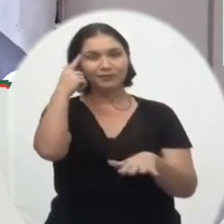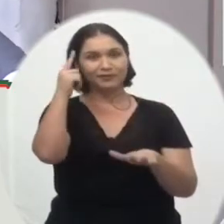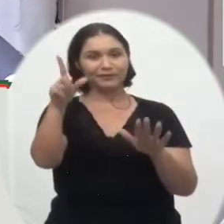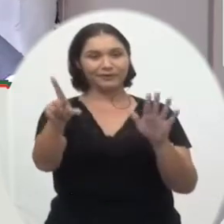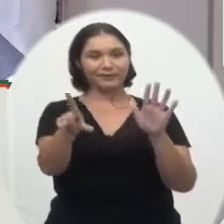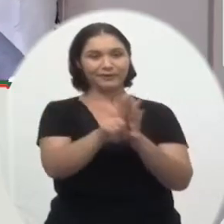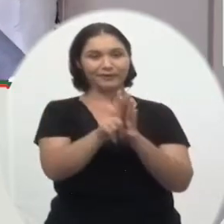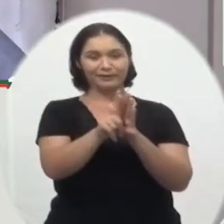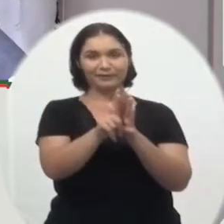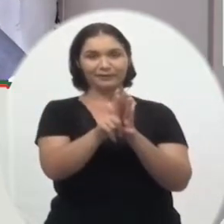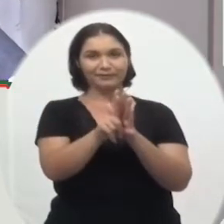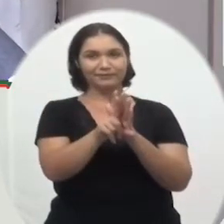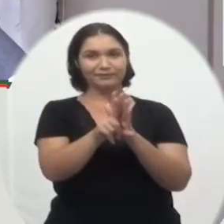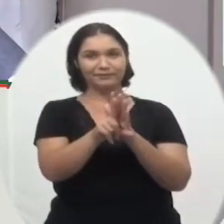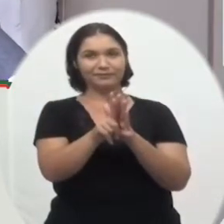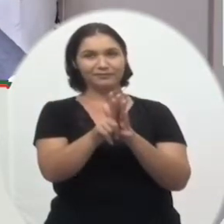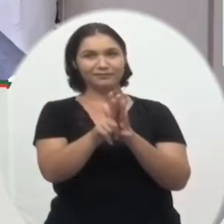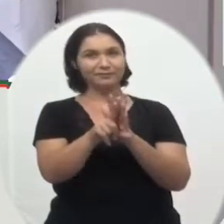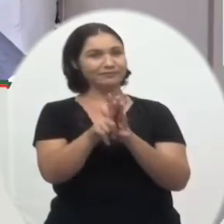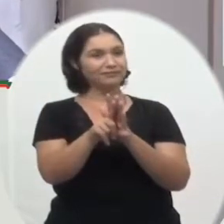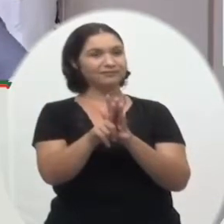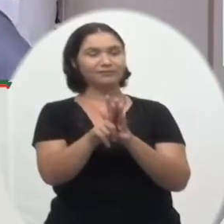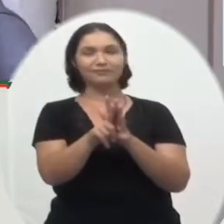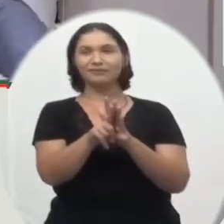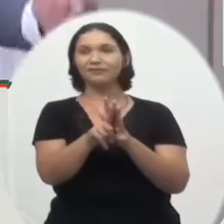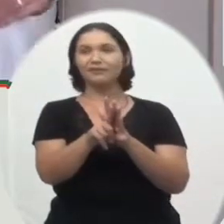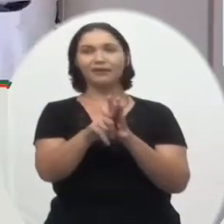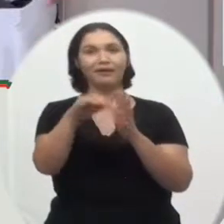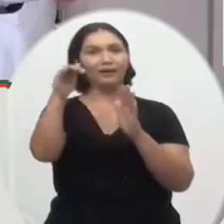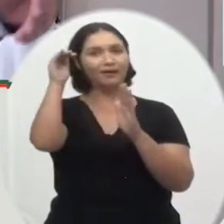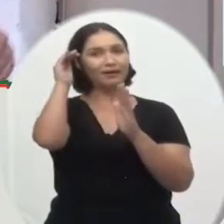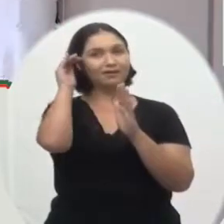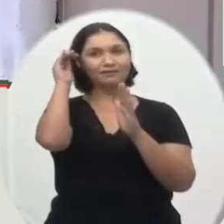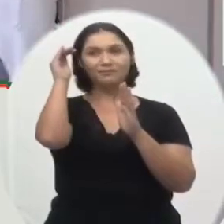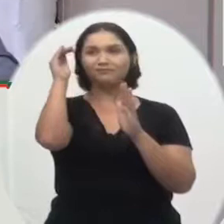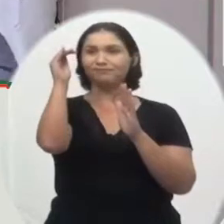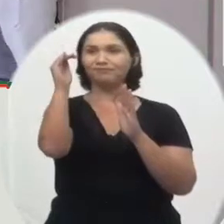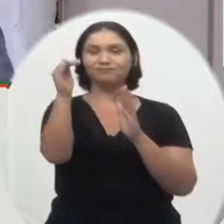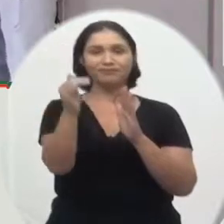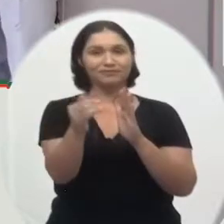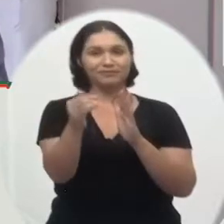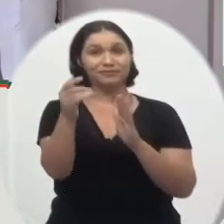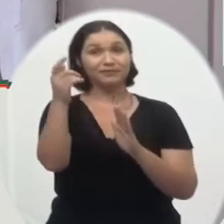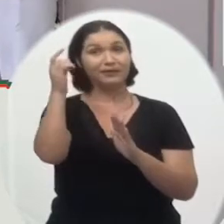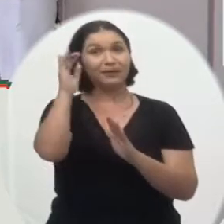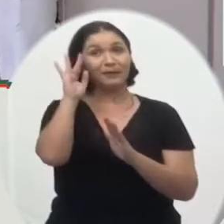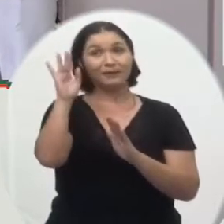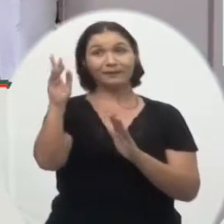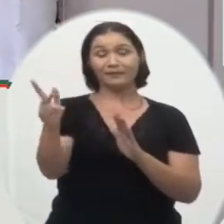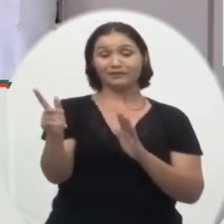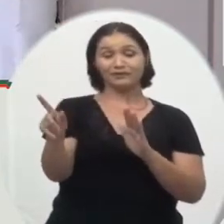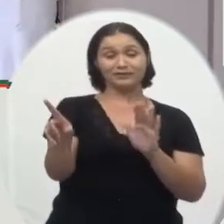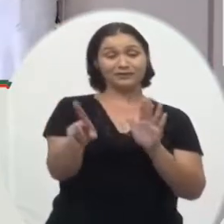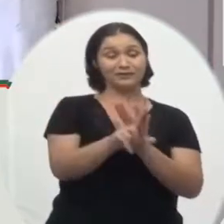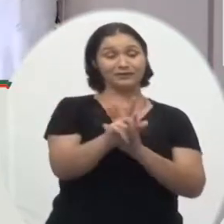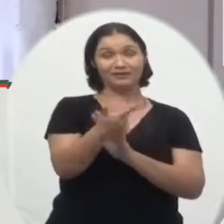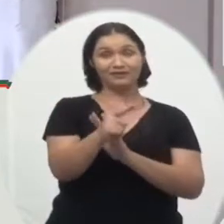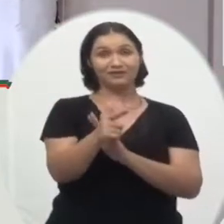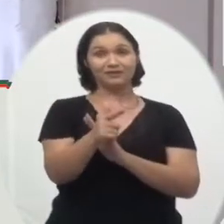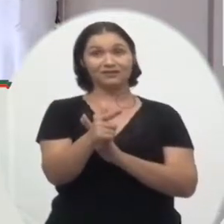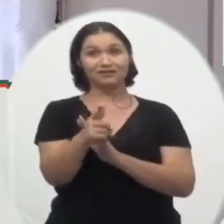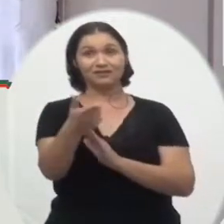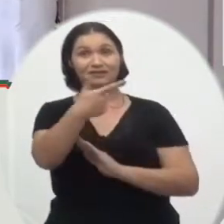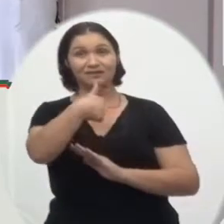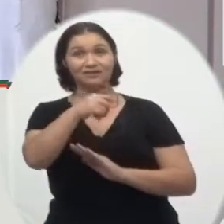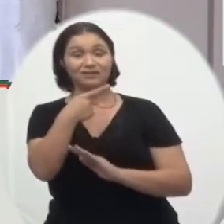Isso é uma piada. Estamos falando de saúde, nós estamos discutindo aqui saúde ainda há pouco. Estamos falando de saúde. O Acero está falando de